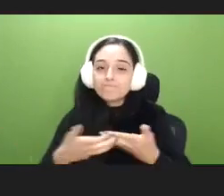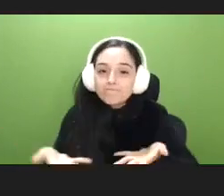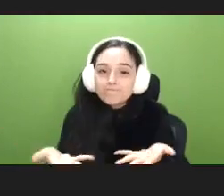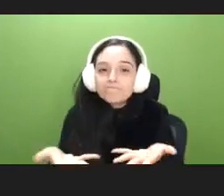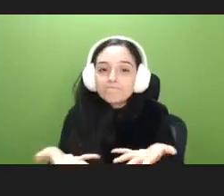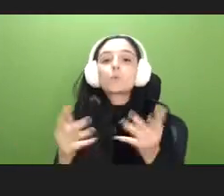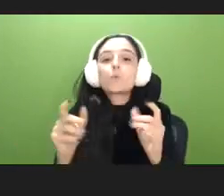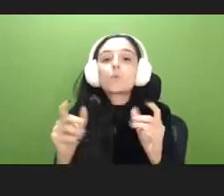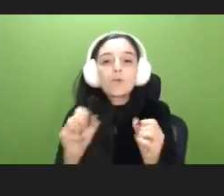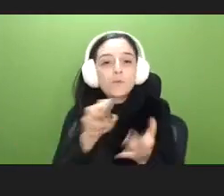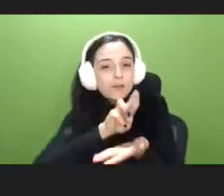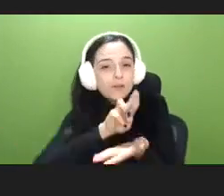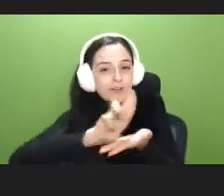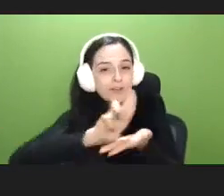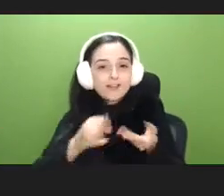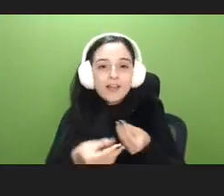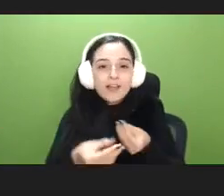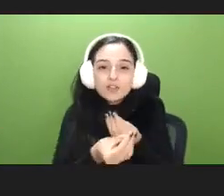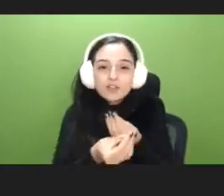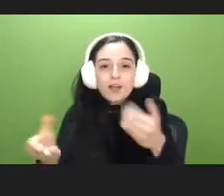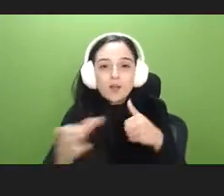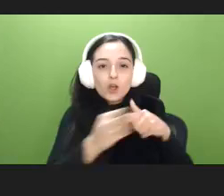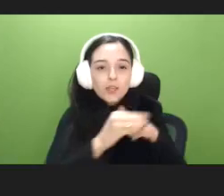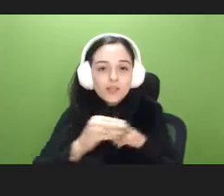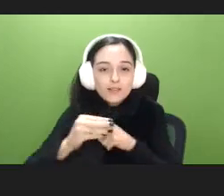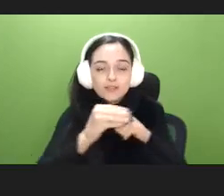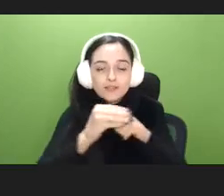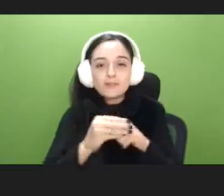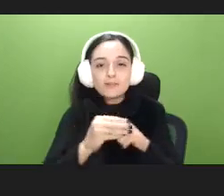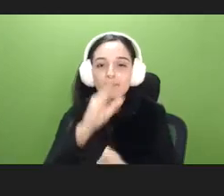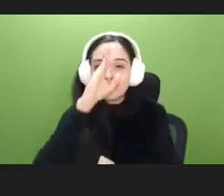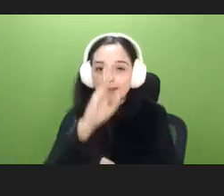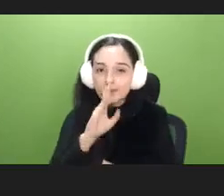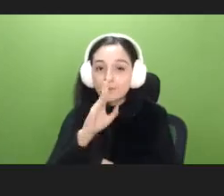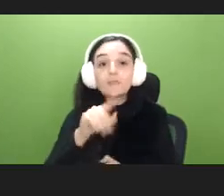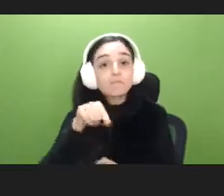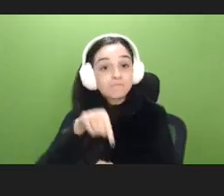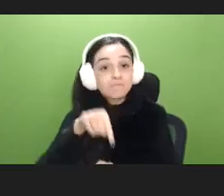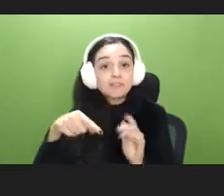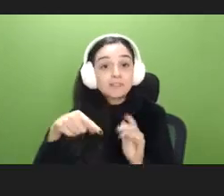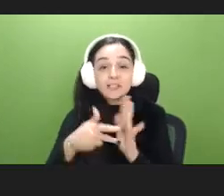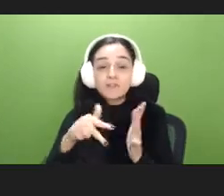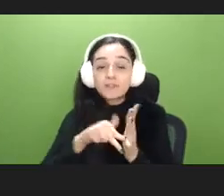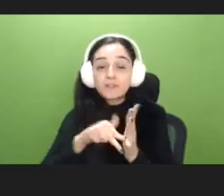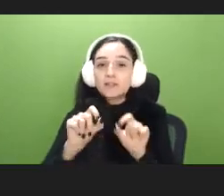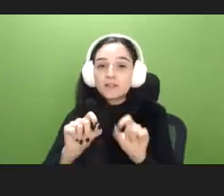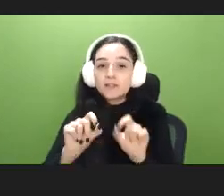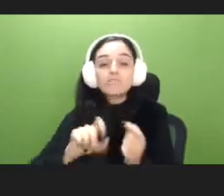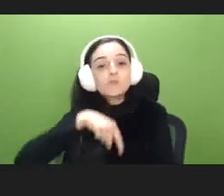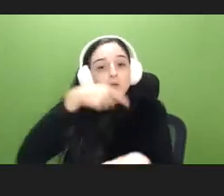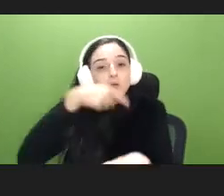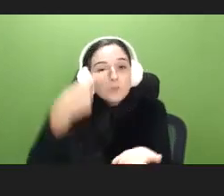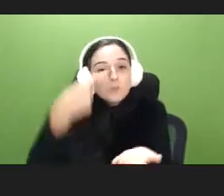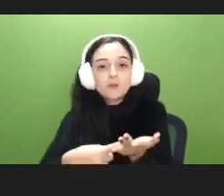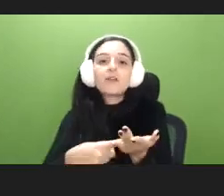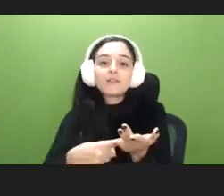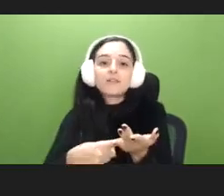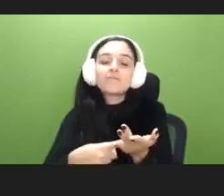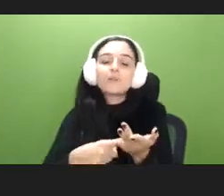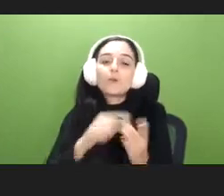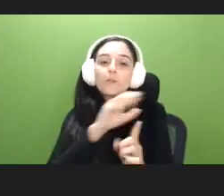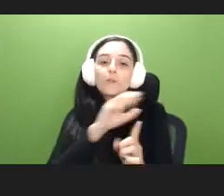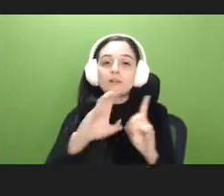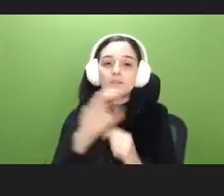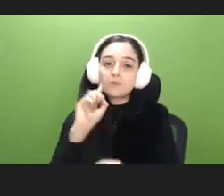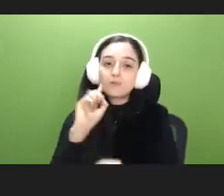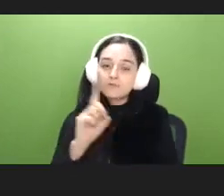comprometida com a inclusão da população surda. Ao longo deste ciclo, recebemos profissionais de diferentes áreas da